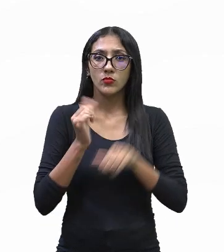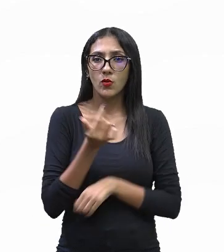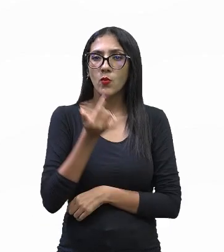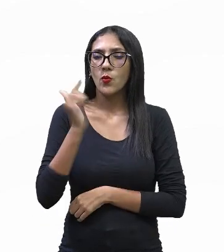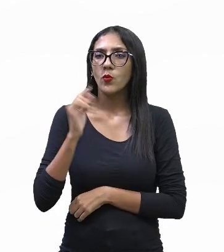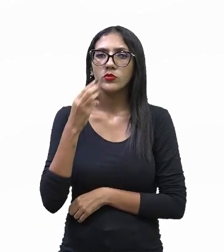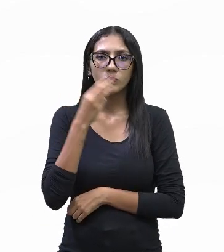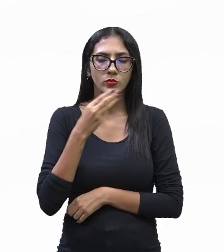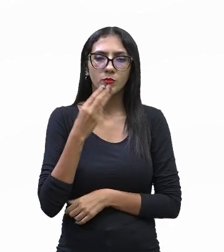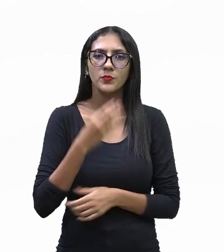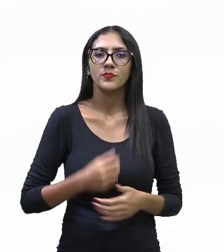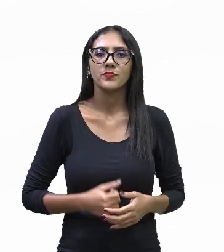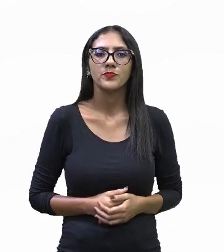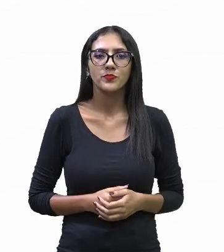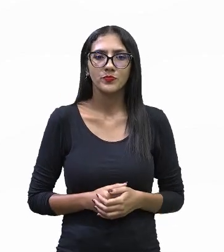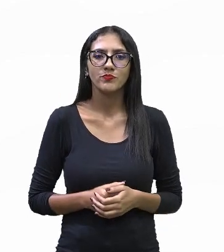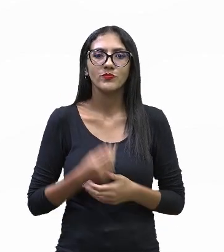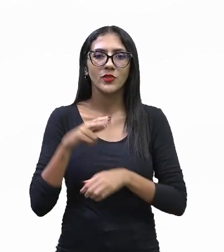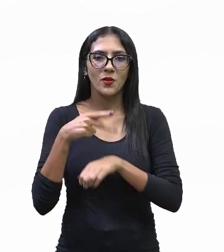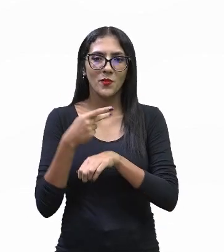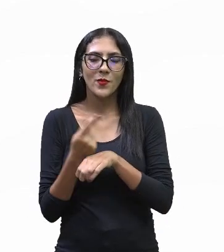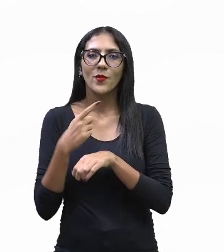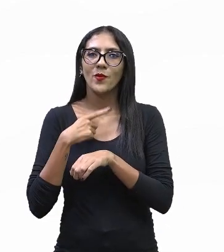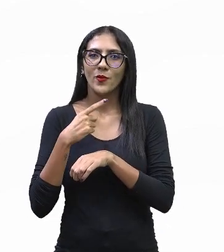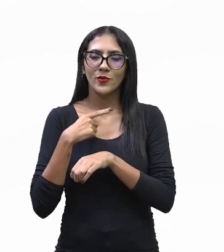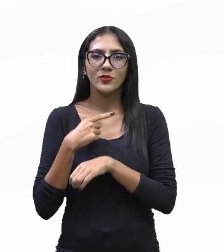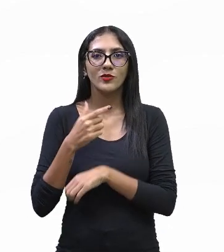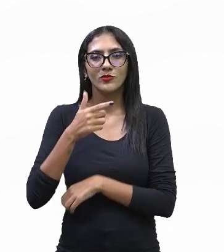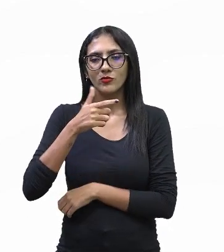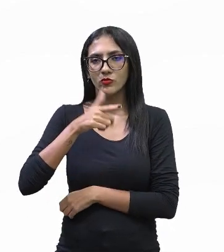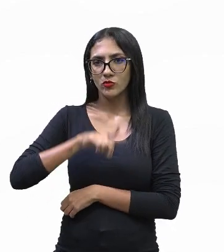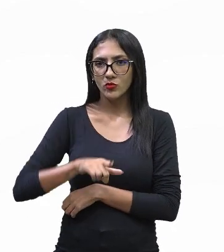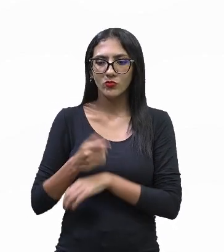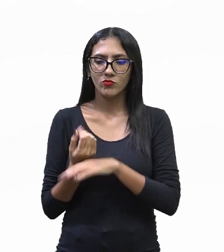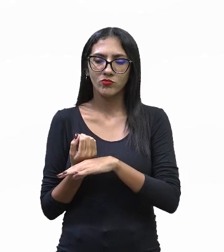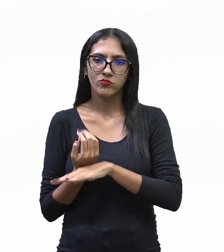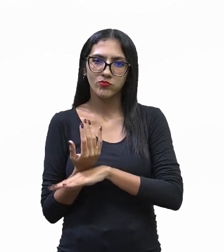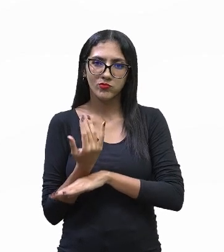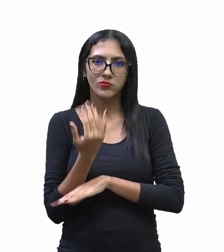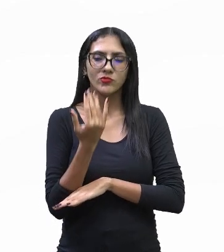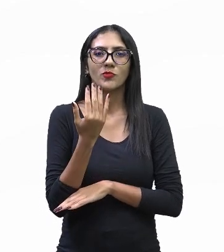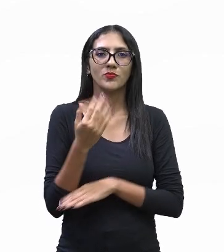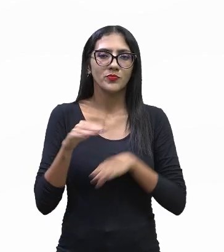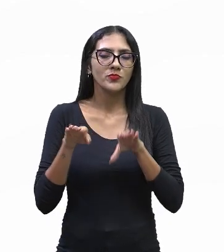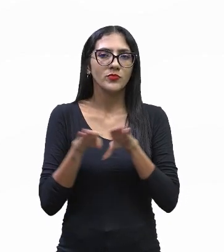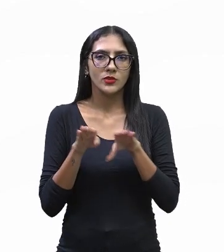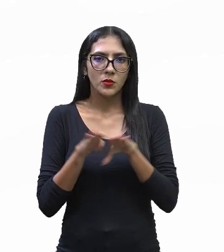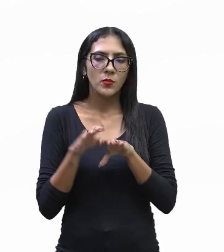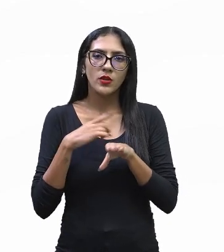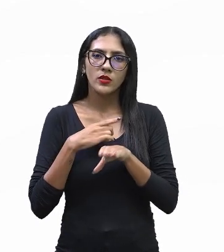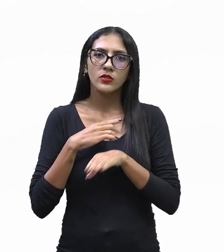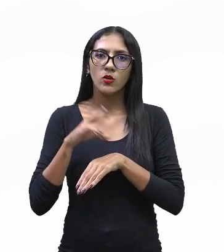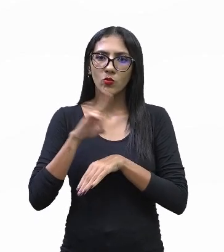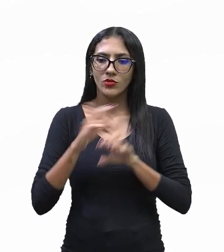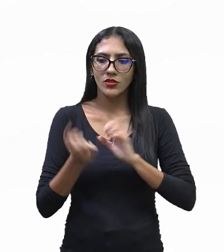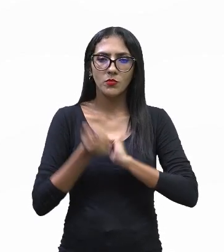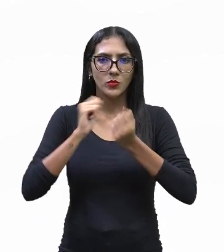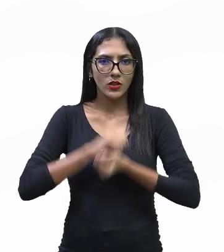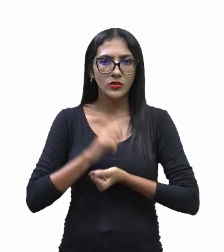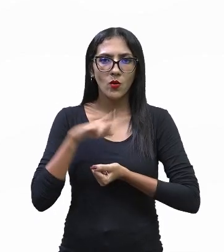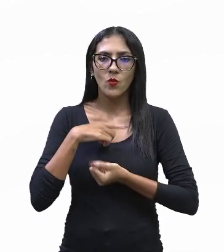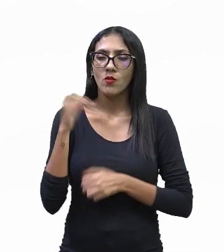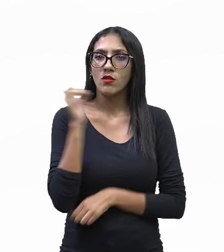Nesse processo, o carbono é devolvido ao meio na mesma velocidade em que é sintetizado